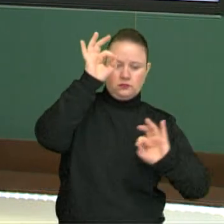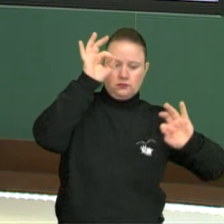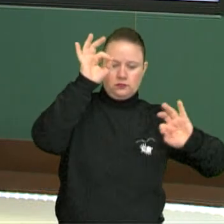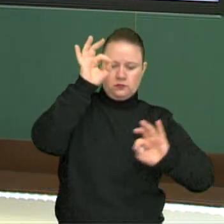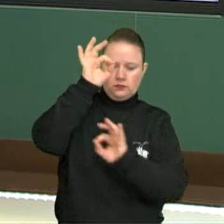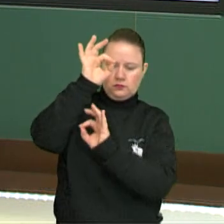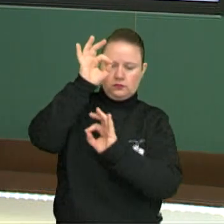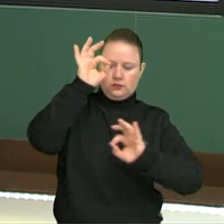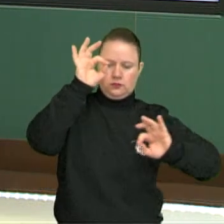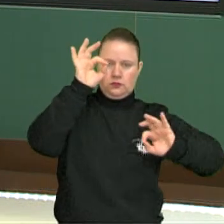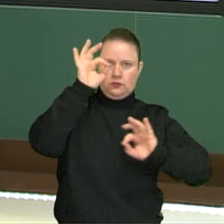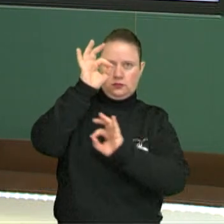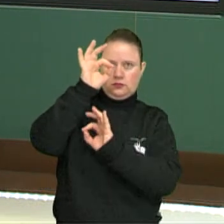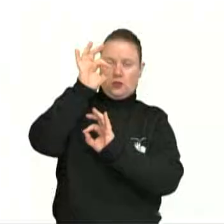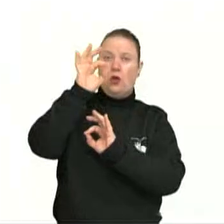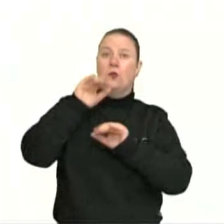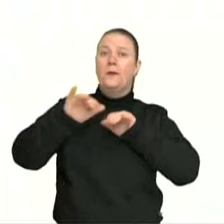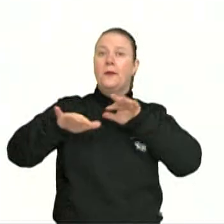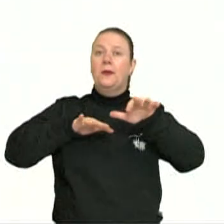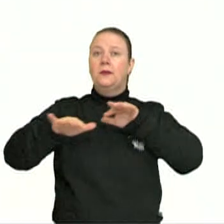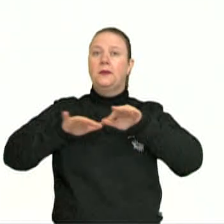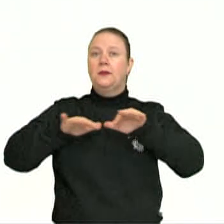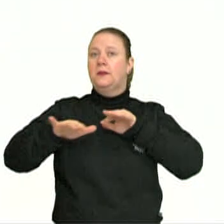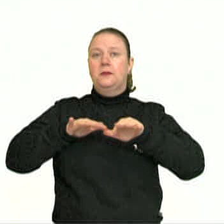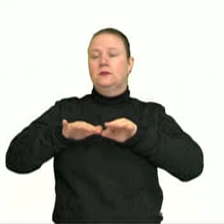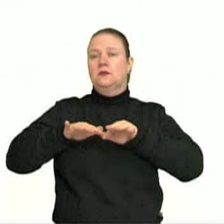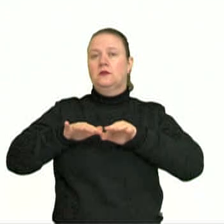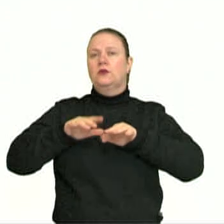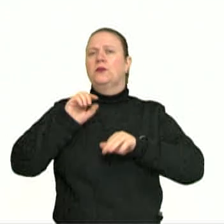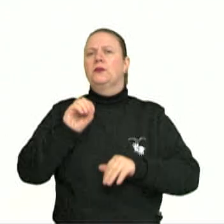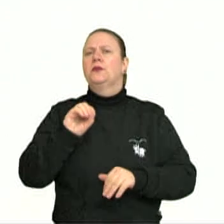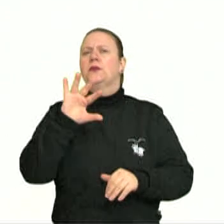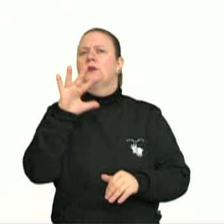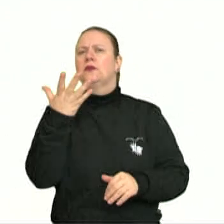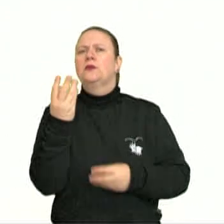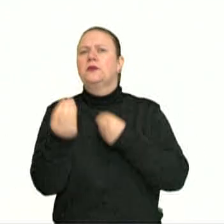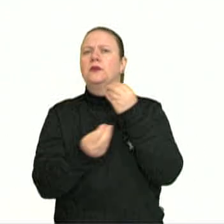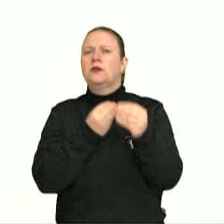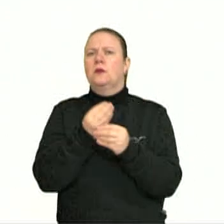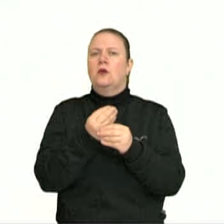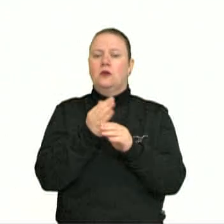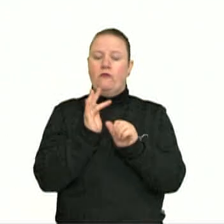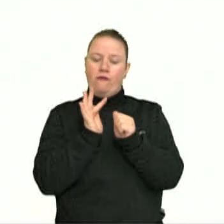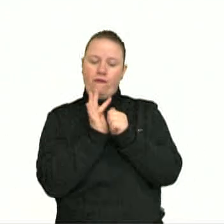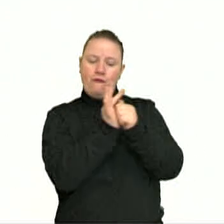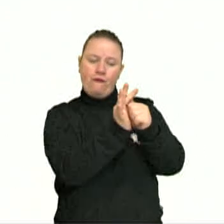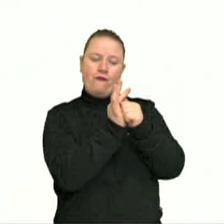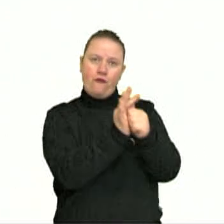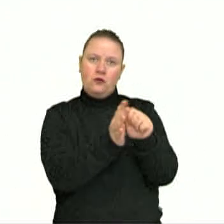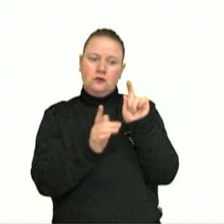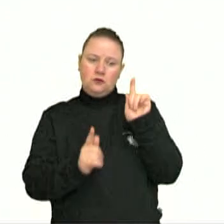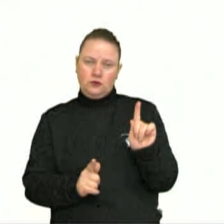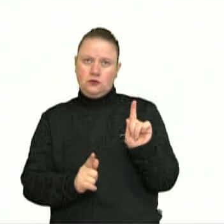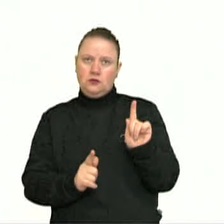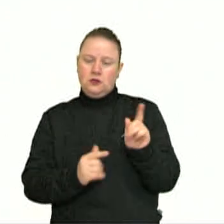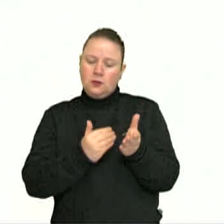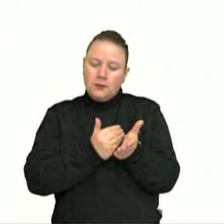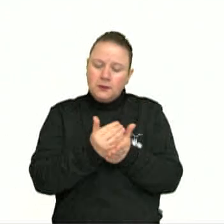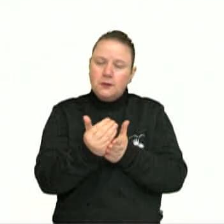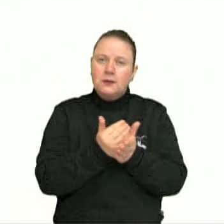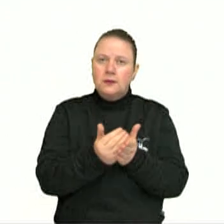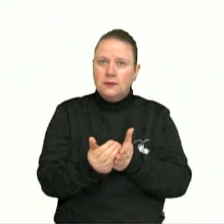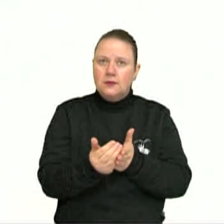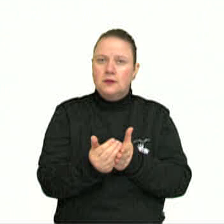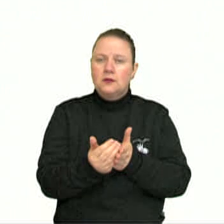desprezível. Também vimos que o seu movimento é periódico, que ocorre devido à ação de uma força gravitacional, iniciando sempre